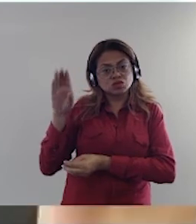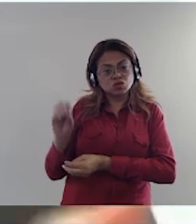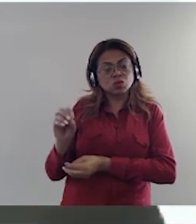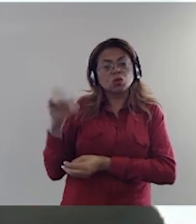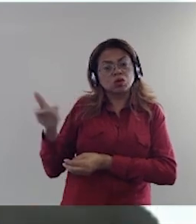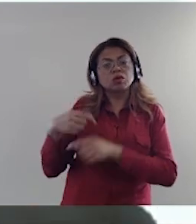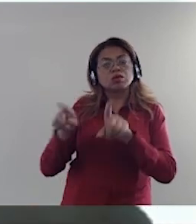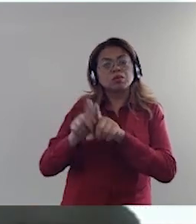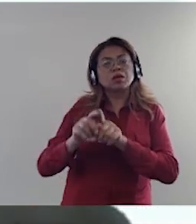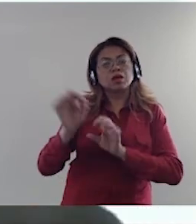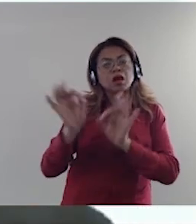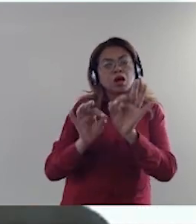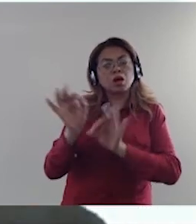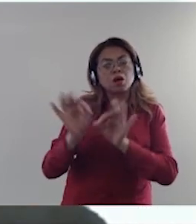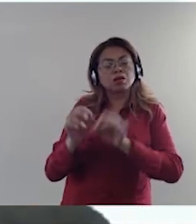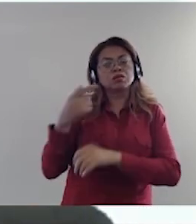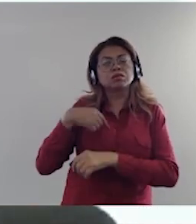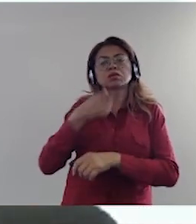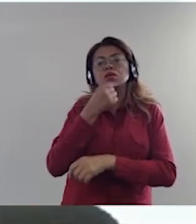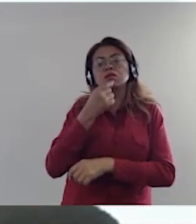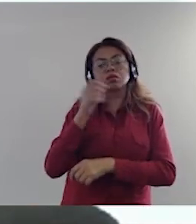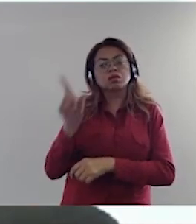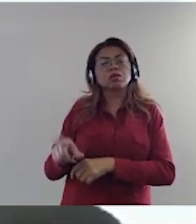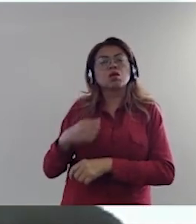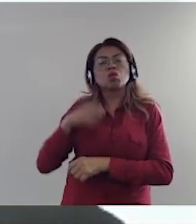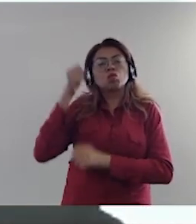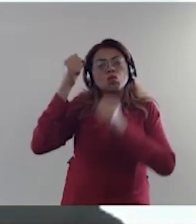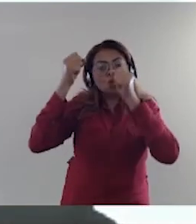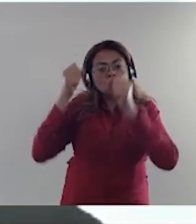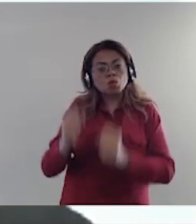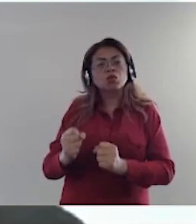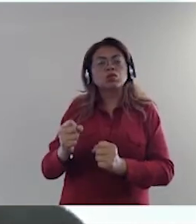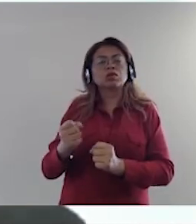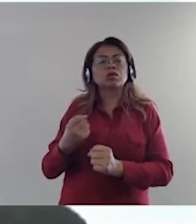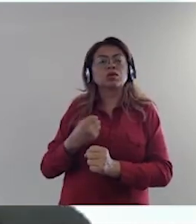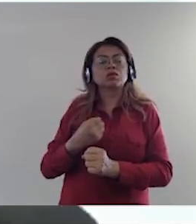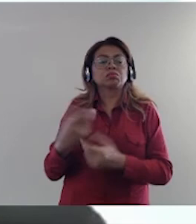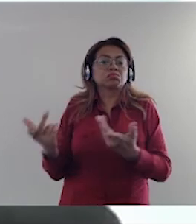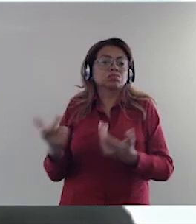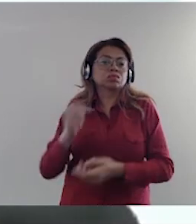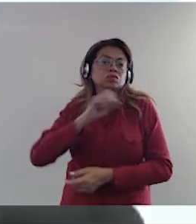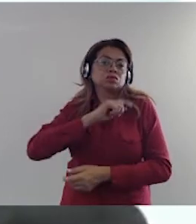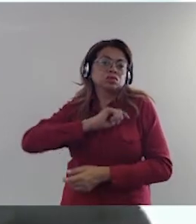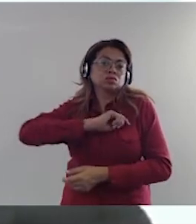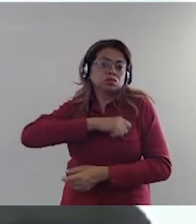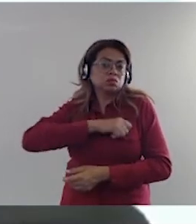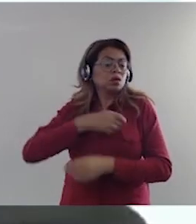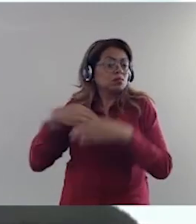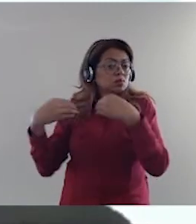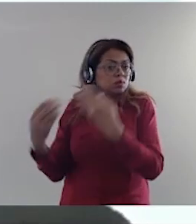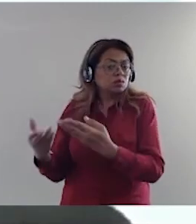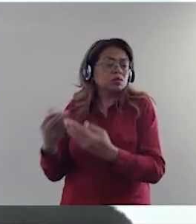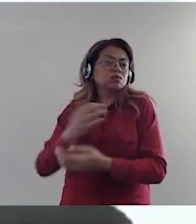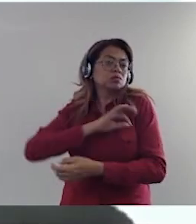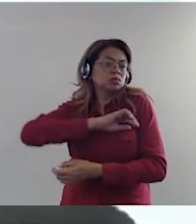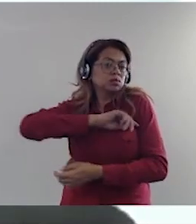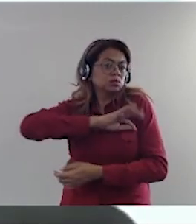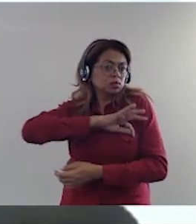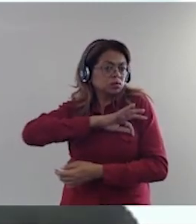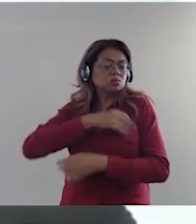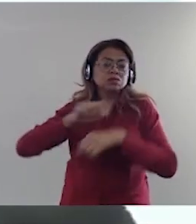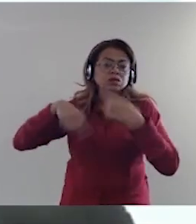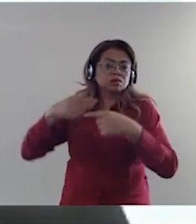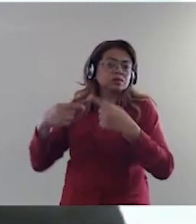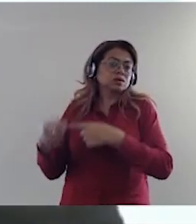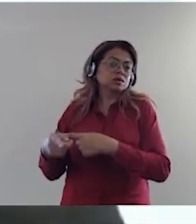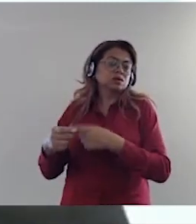ao administrador da multipropriedade o poder de polícia do síndico. Compete ao síndico, nos termos do inciso 2º